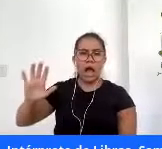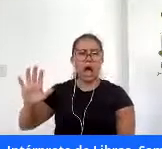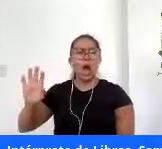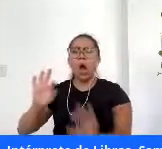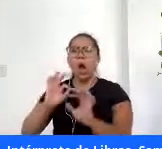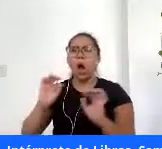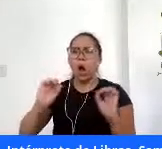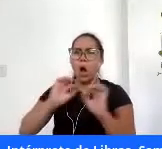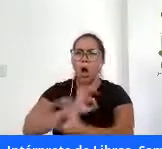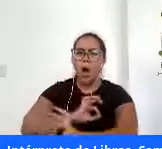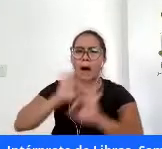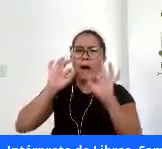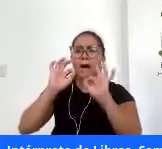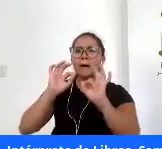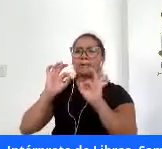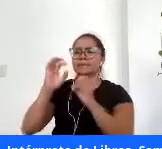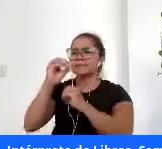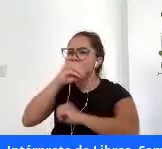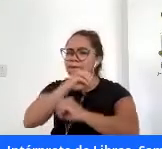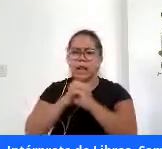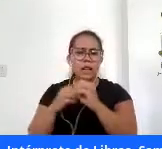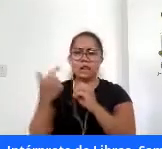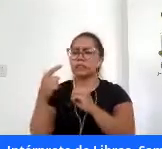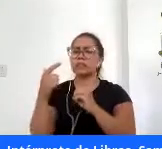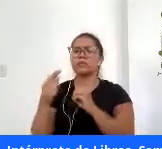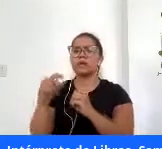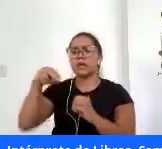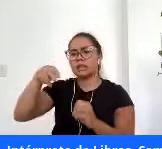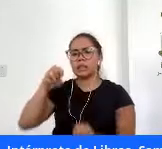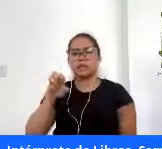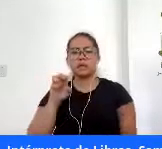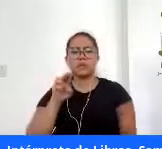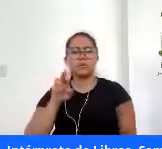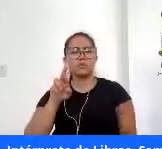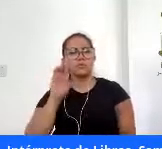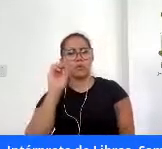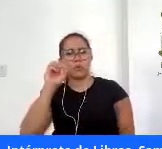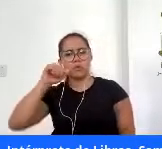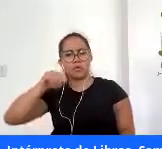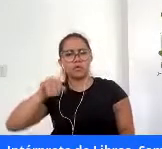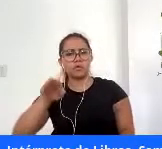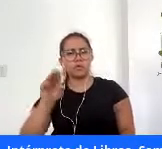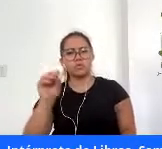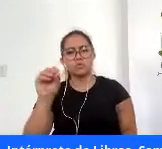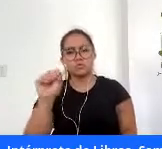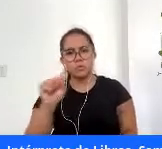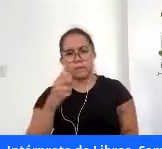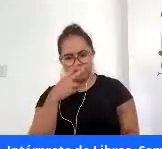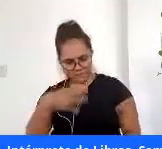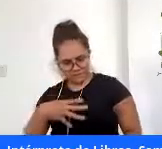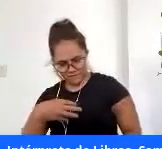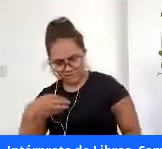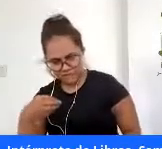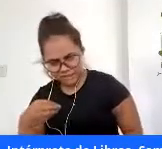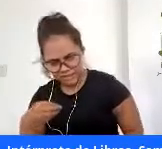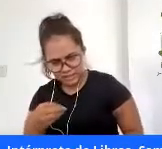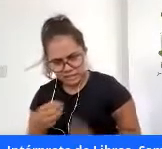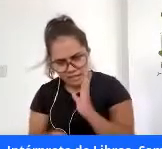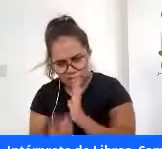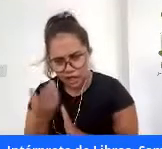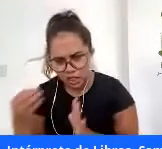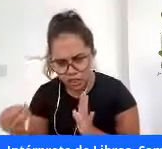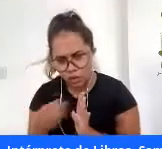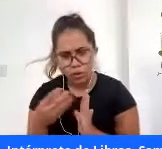em células que ainda não são neurônios, mas são como se fossem filhos dos neurônios, né, que vão dar origem a esses